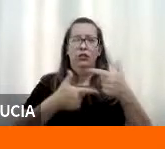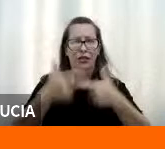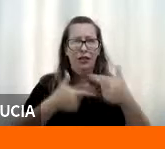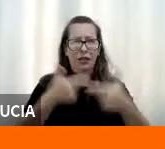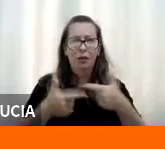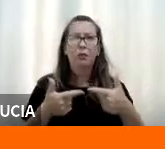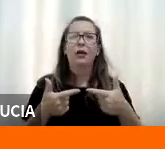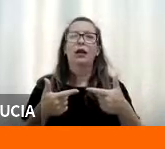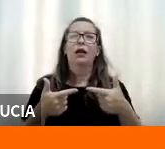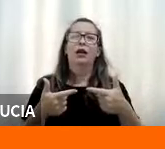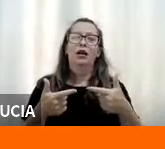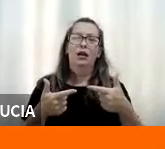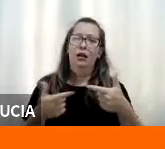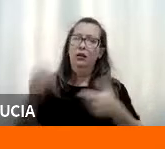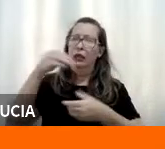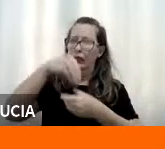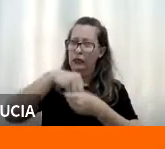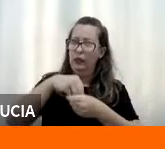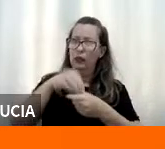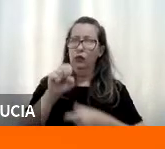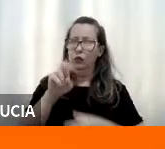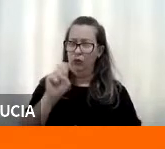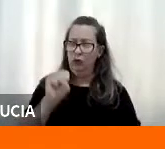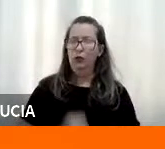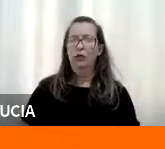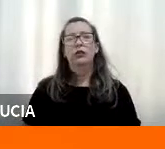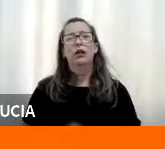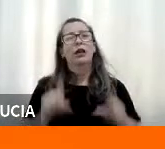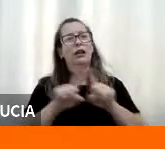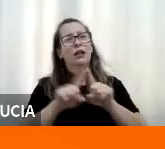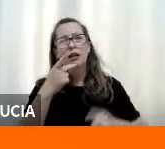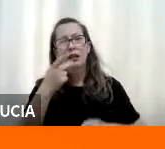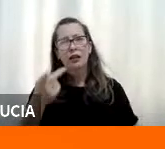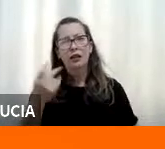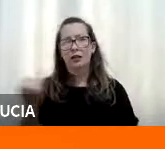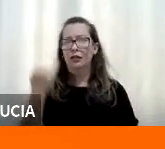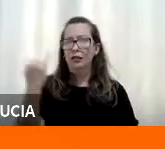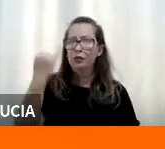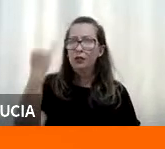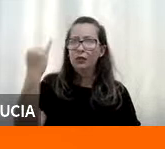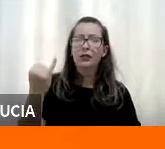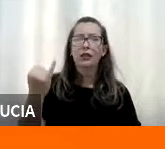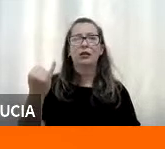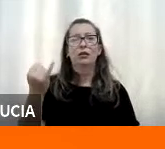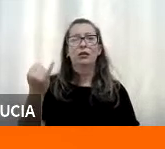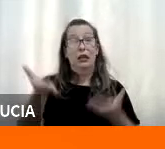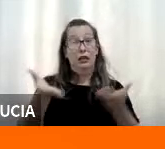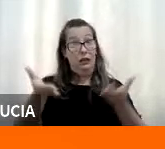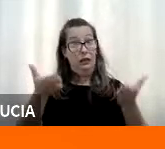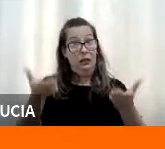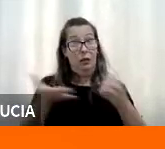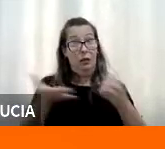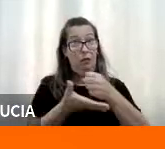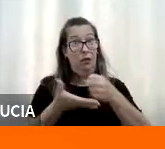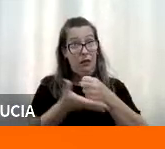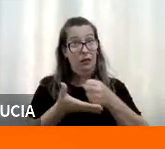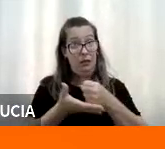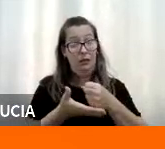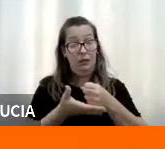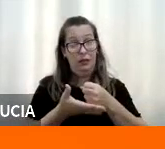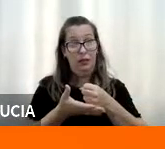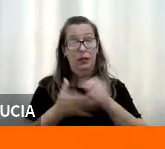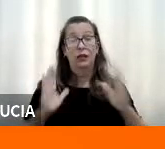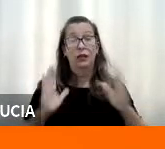dentro do sistema de saúde. Falamos da importância da atenção básica na pandemia,